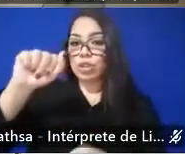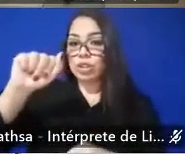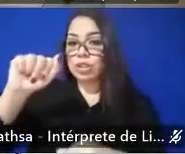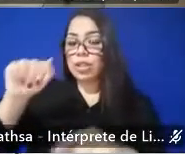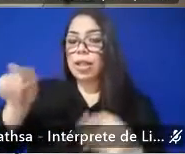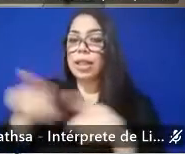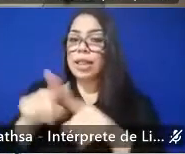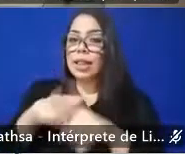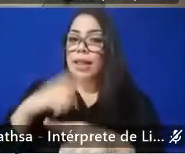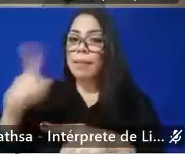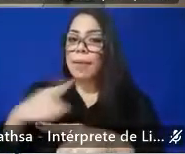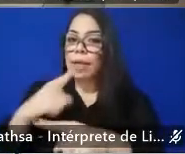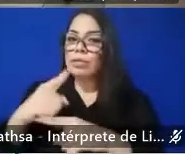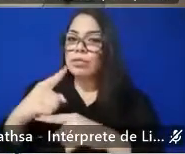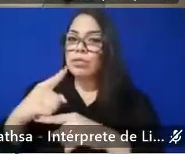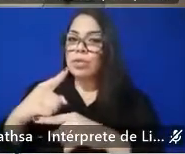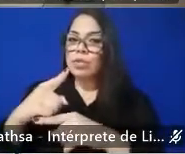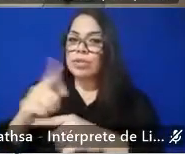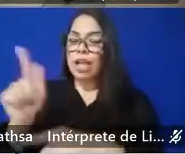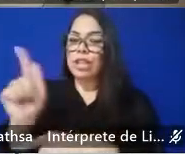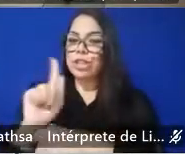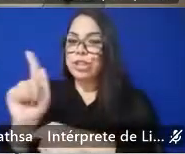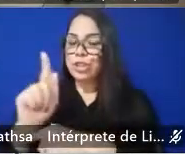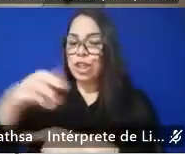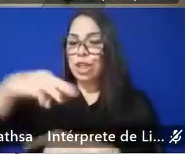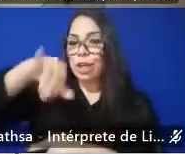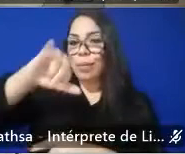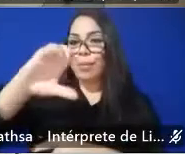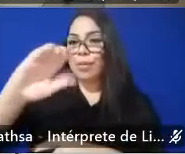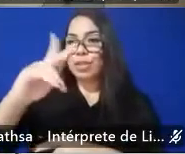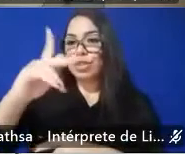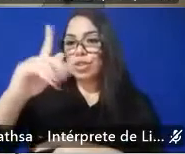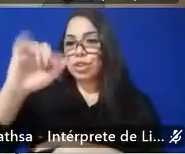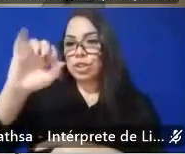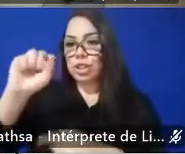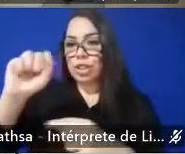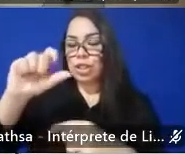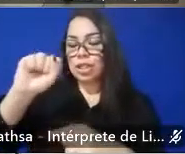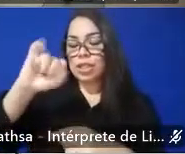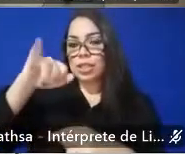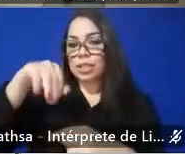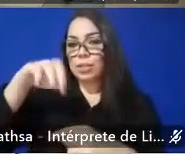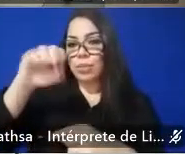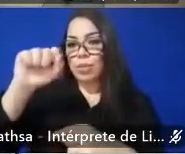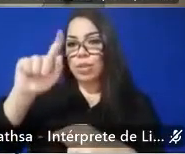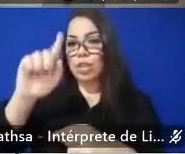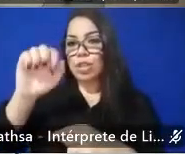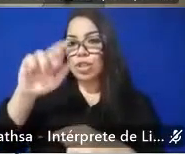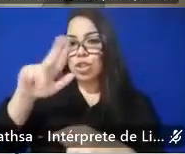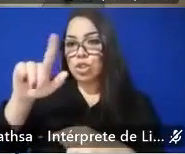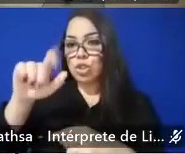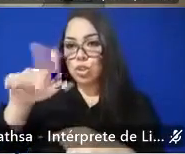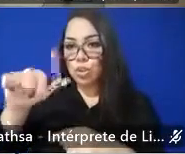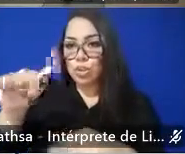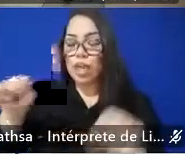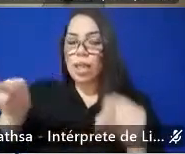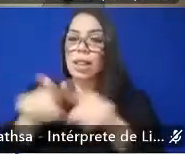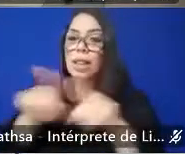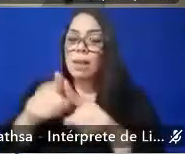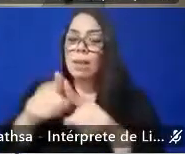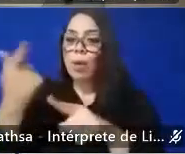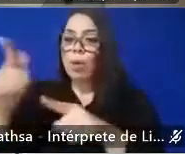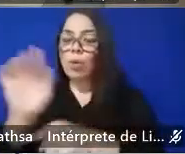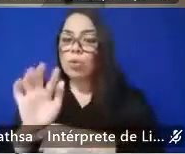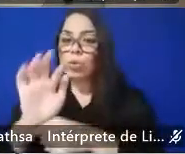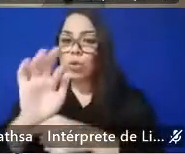competente gerentes Michele Simone e Jerusa e como também aos órgãos da administração superior